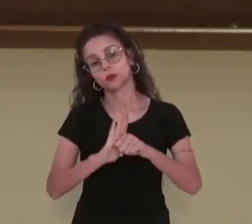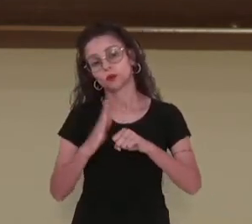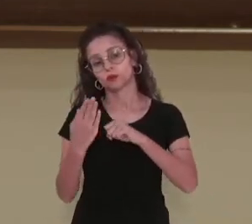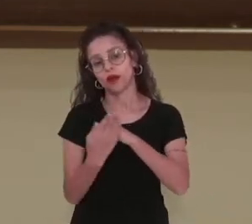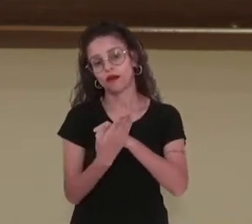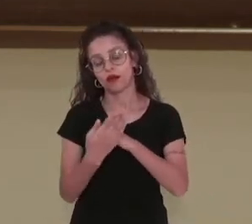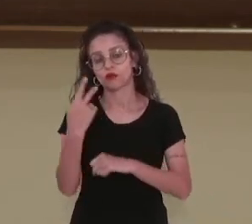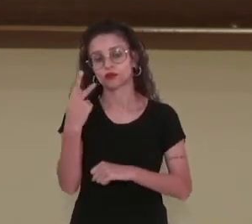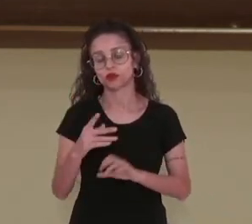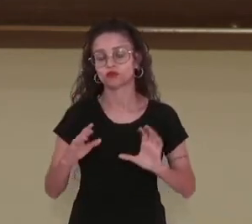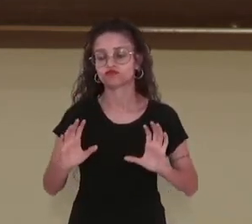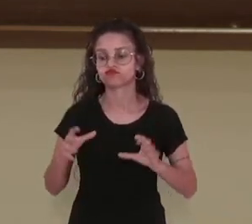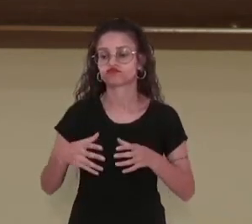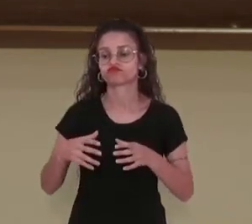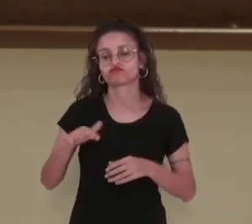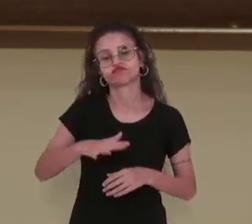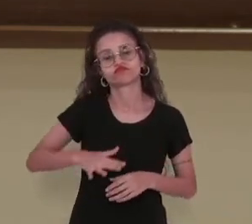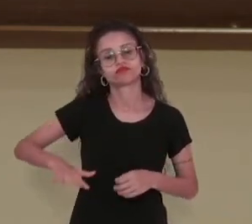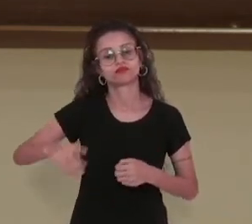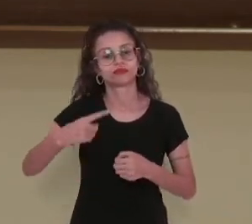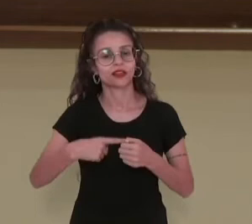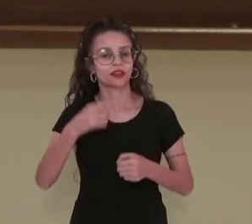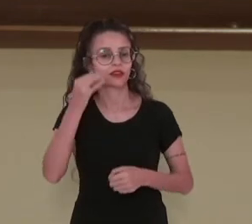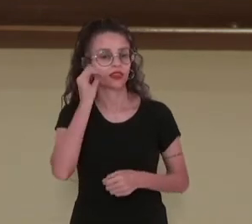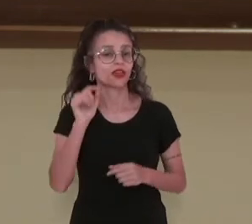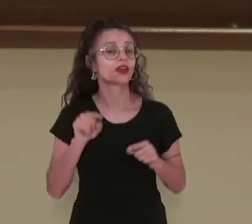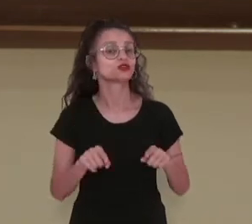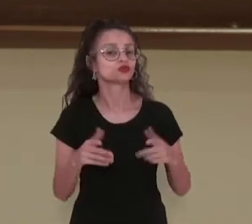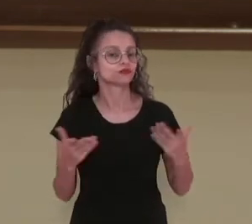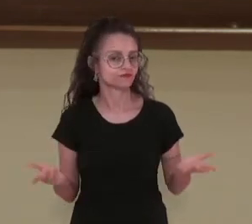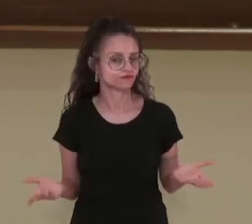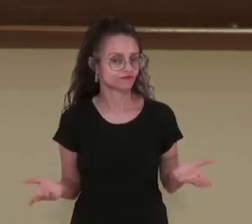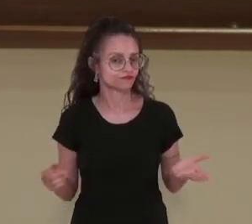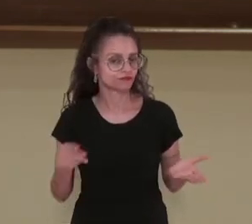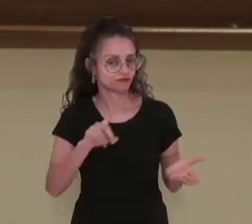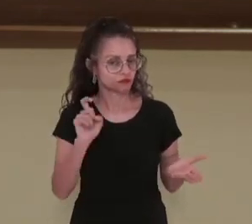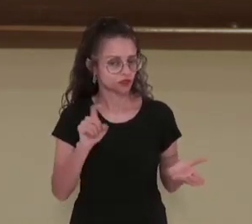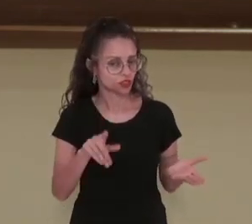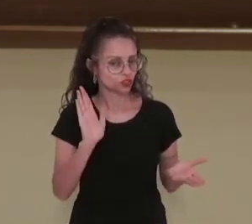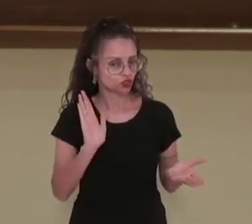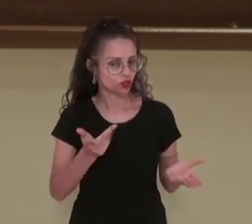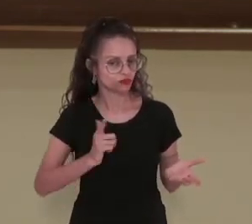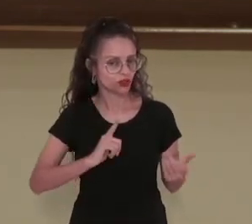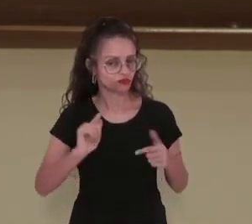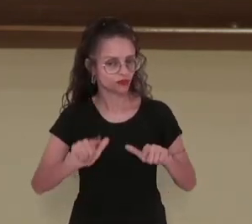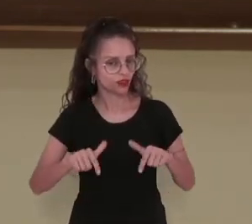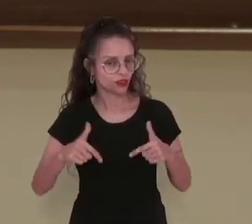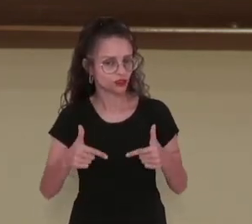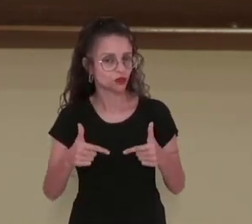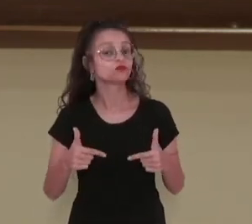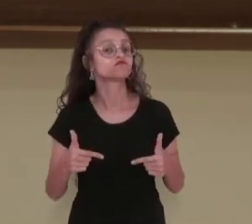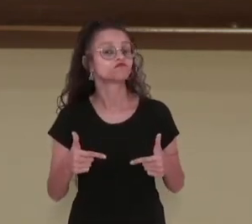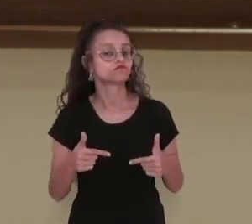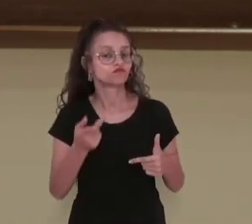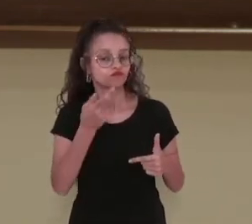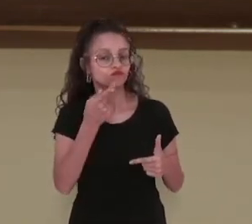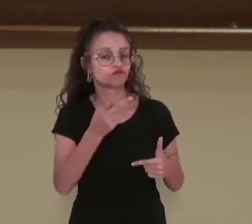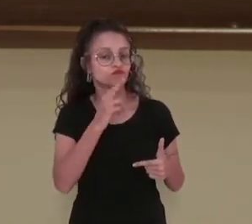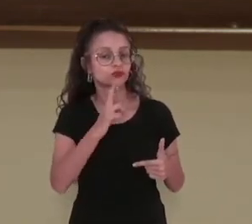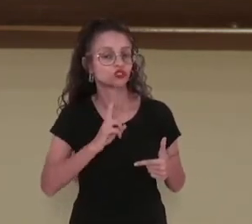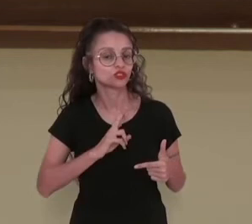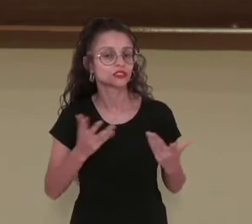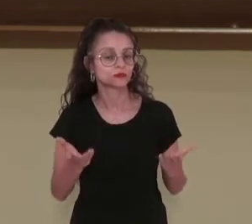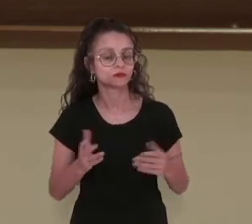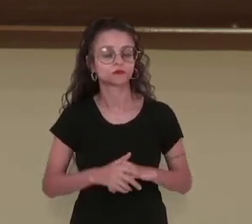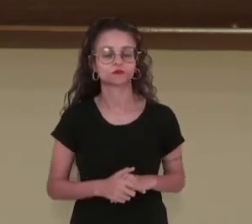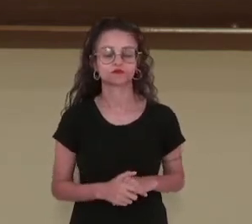sua comunidade, na sua cidade para evitar isso? Será que já tem ações sendo feitas? O que você me diz? E